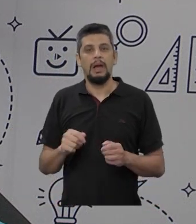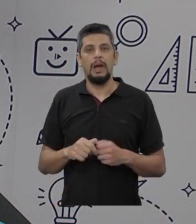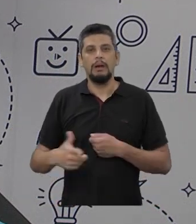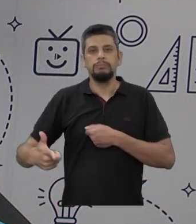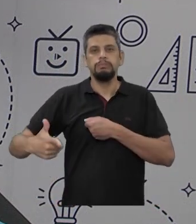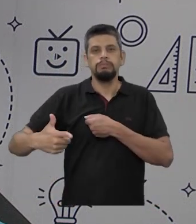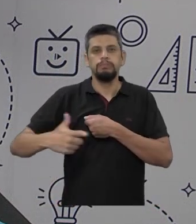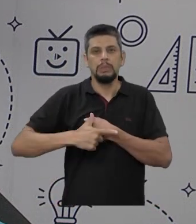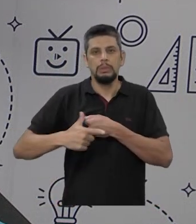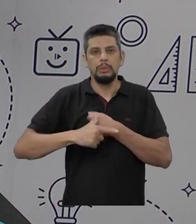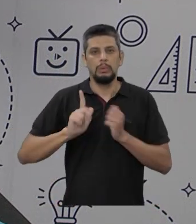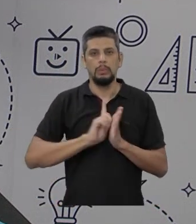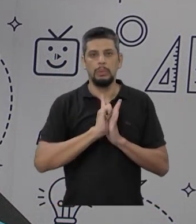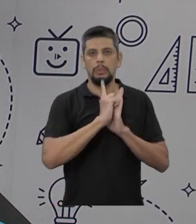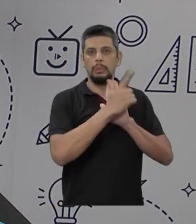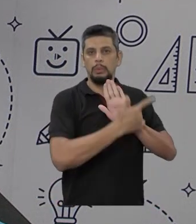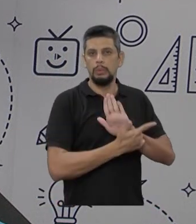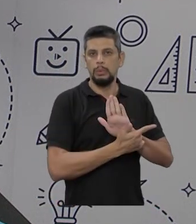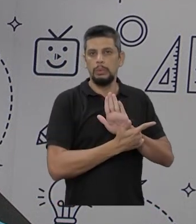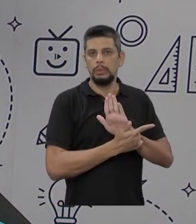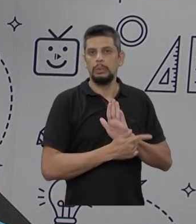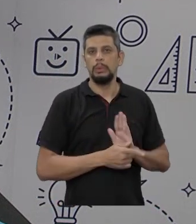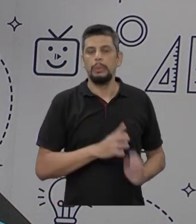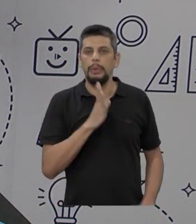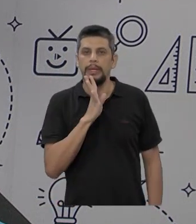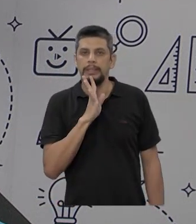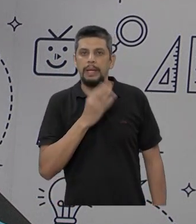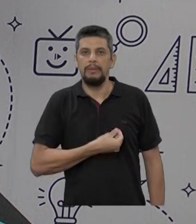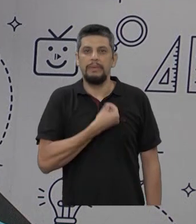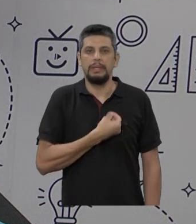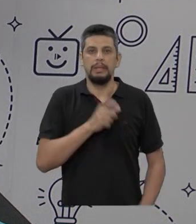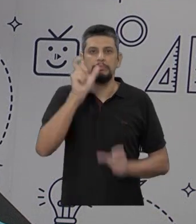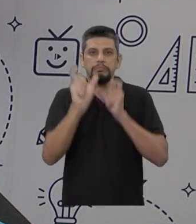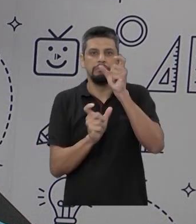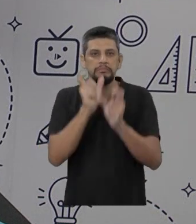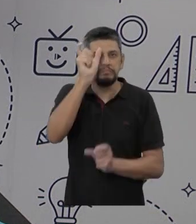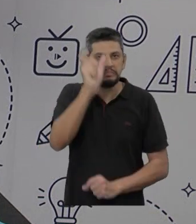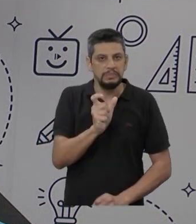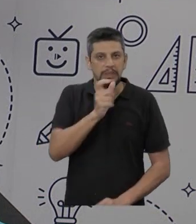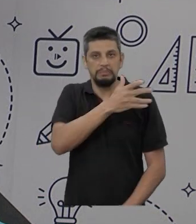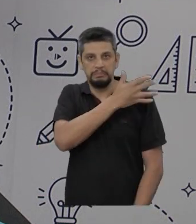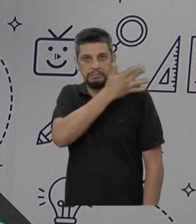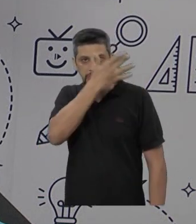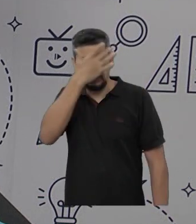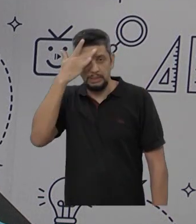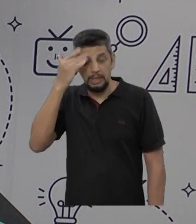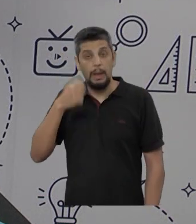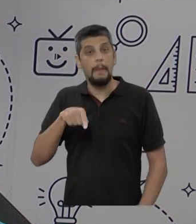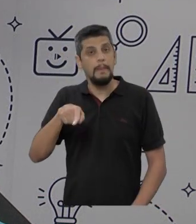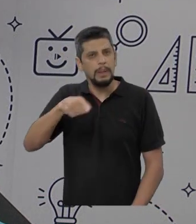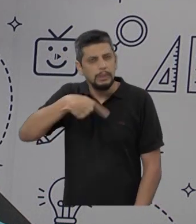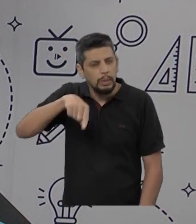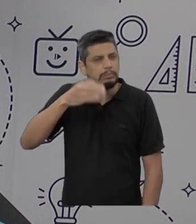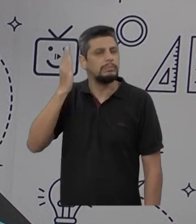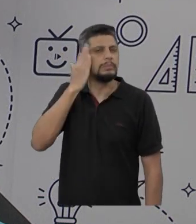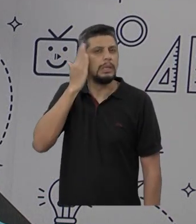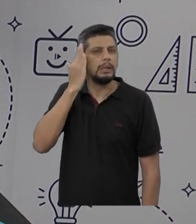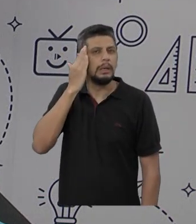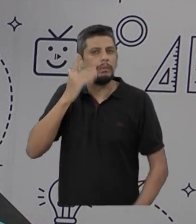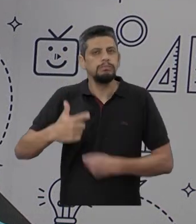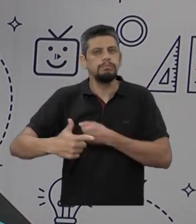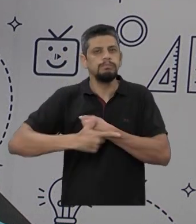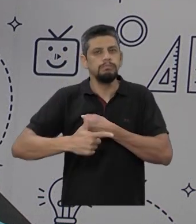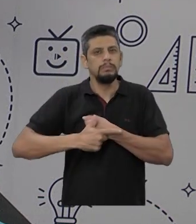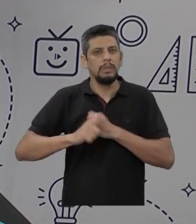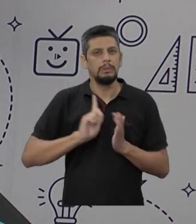A função desse gênero é conhecer a vida de um personagem ou de uma personalidade. Para a gente entender um